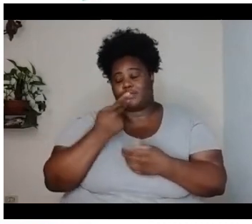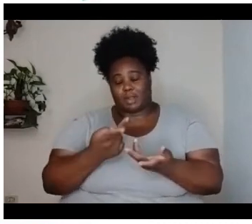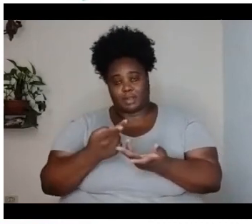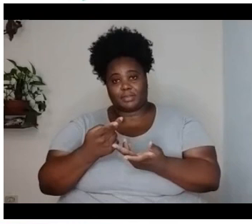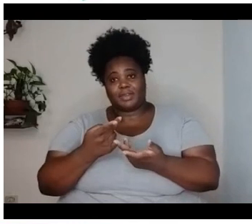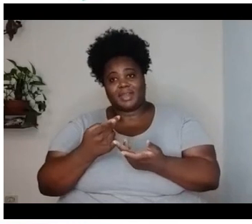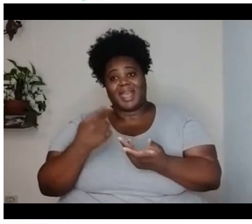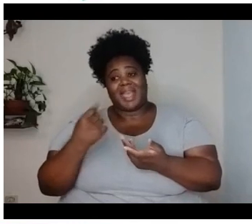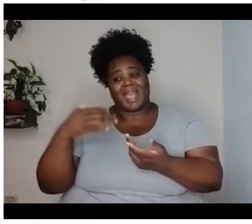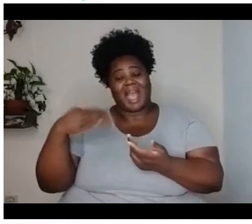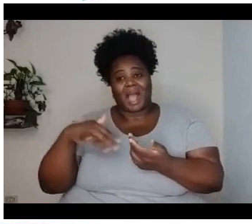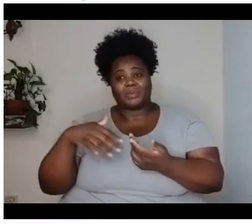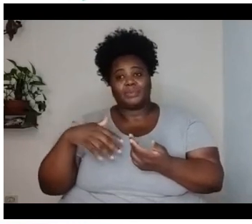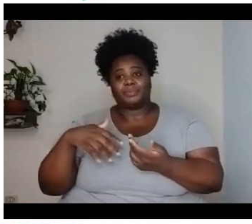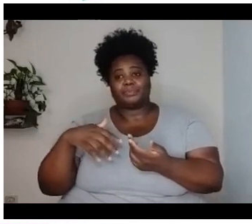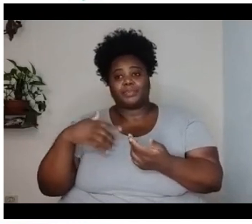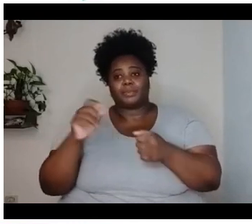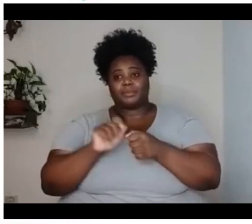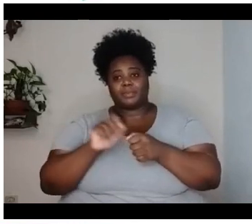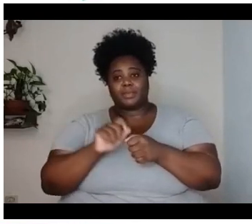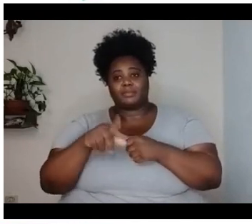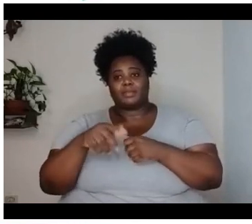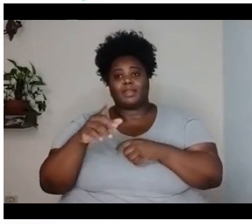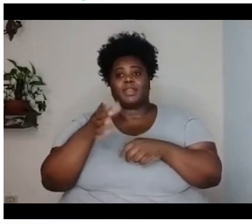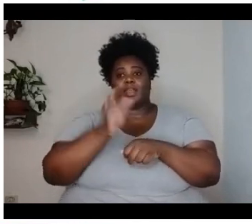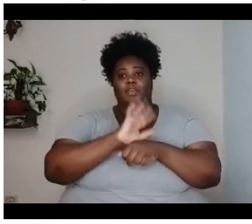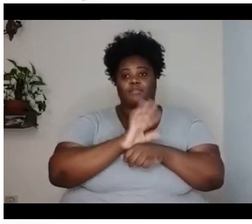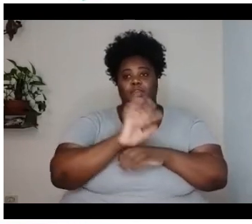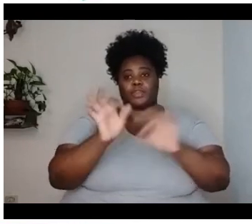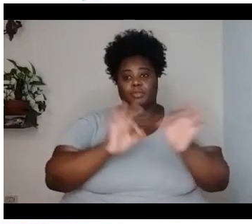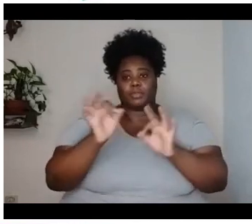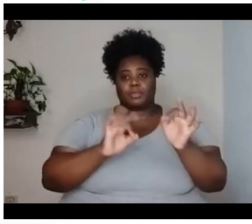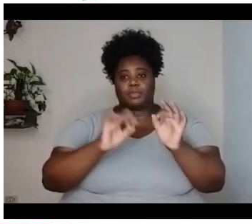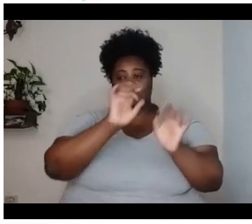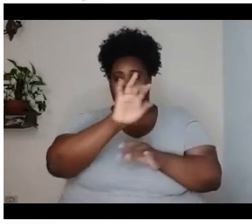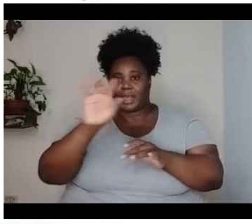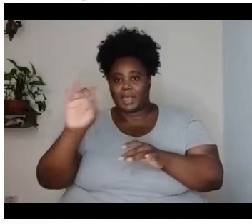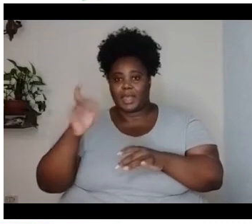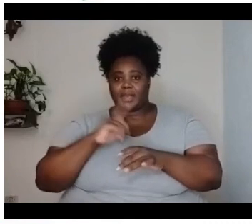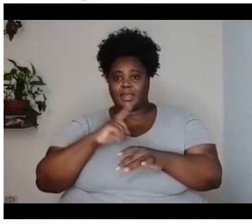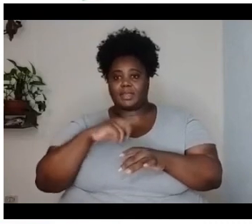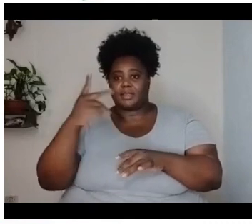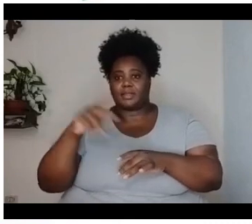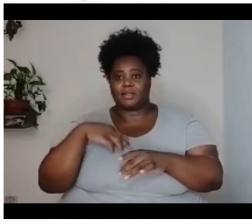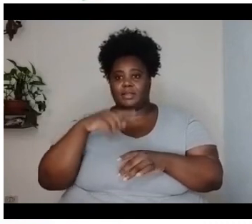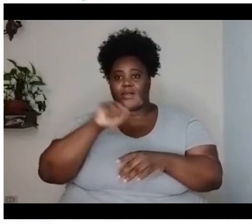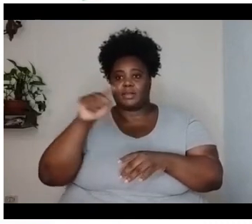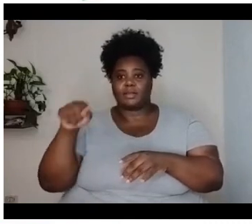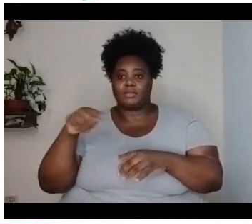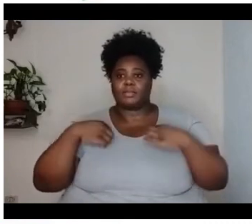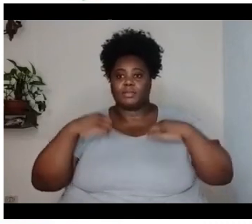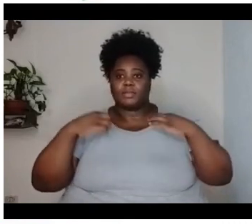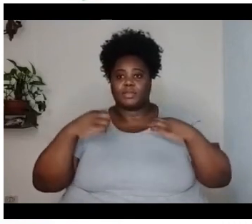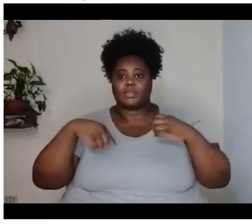para fazer esses vídeos que são programados, né? Que cada plataforma tem o seu, o pessoal fica pulando e mudando de roupa,